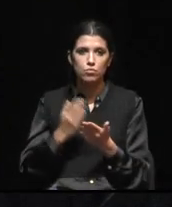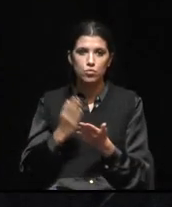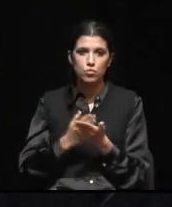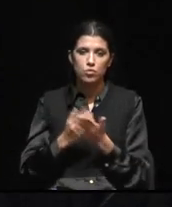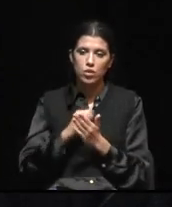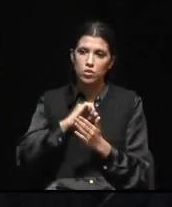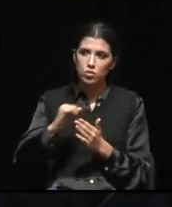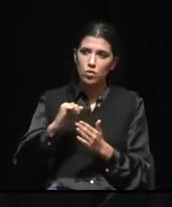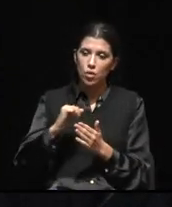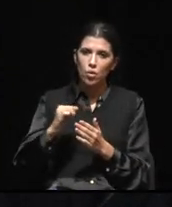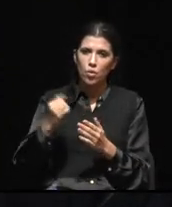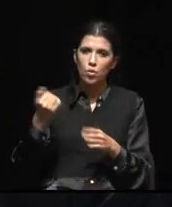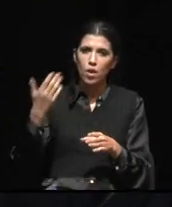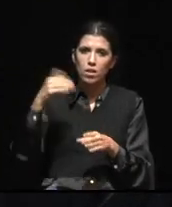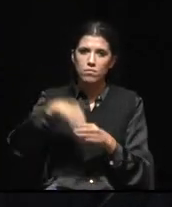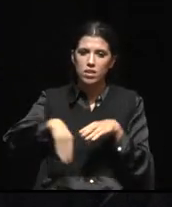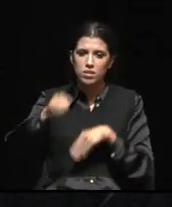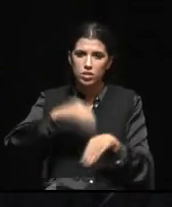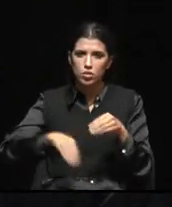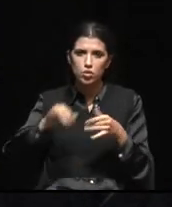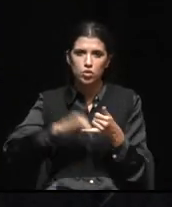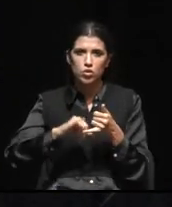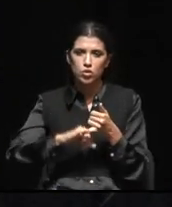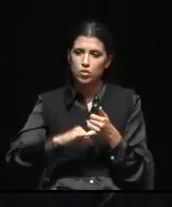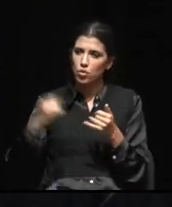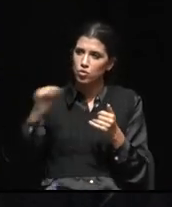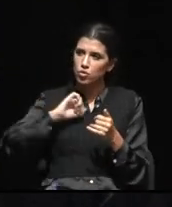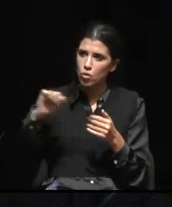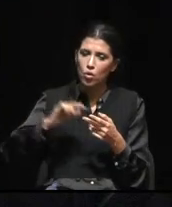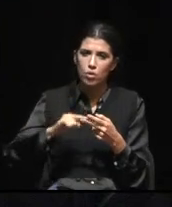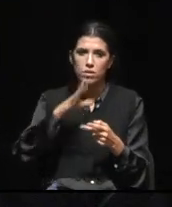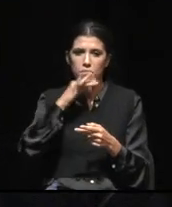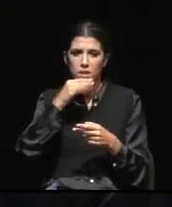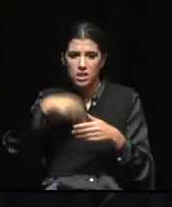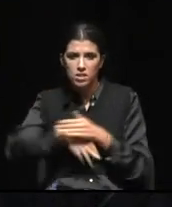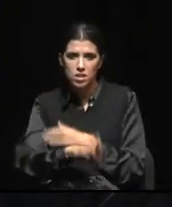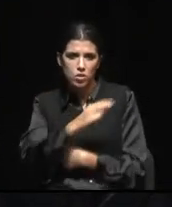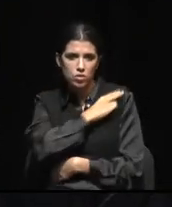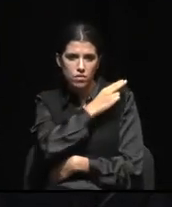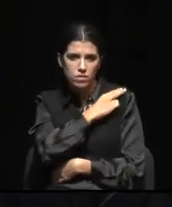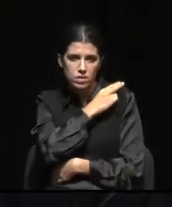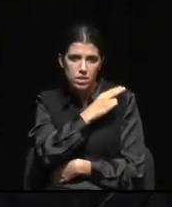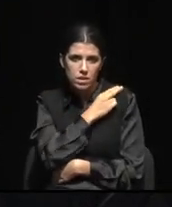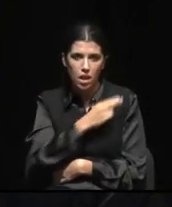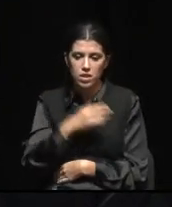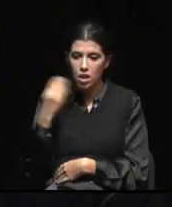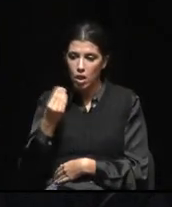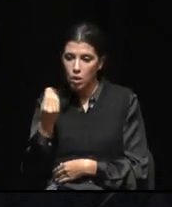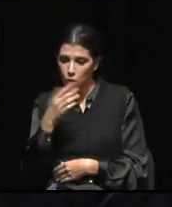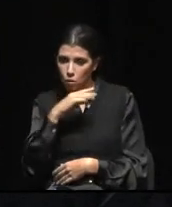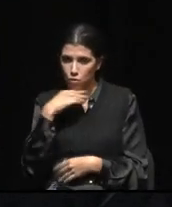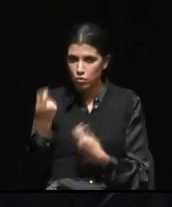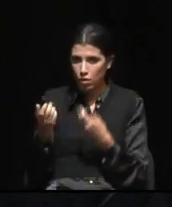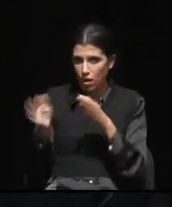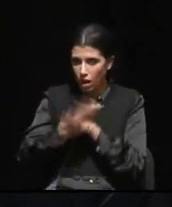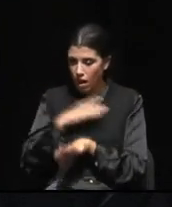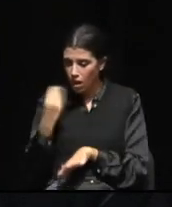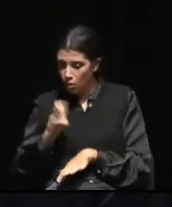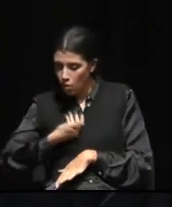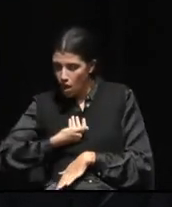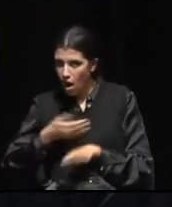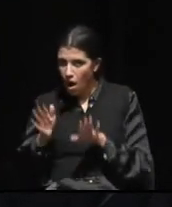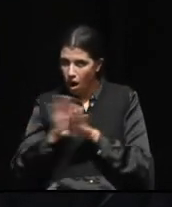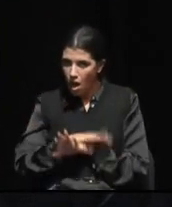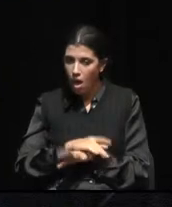democracia nas eleições para as associações de estudantes contra a polícia infiltrada nas faculdades entre os alunos fazendo-se passar por eles contra os